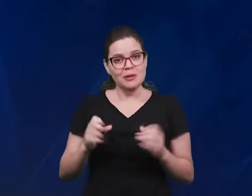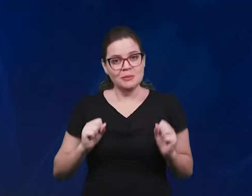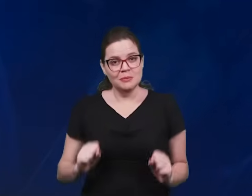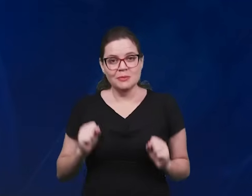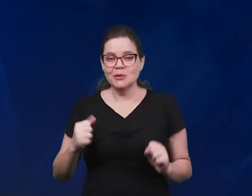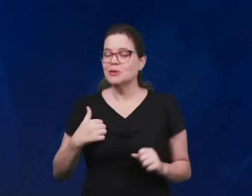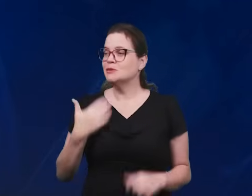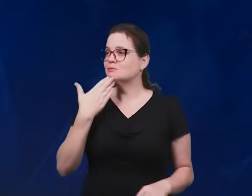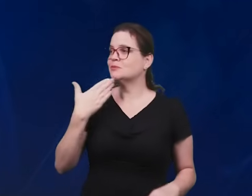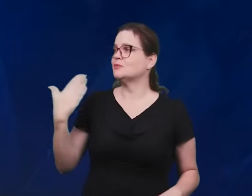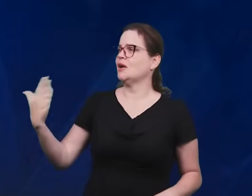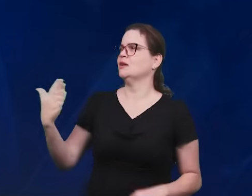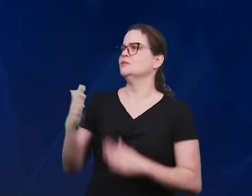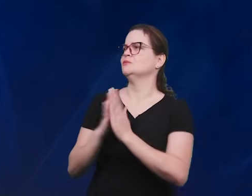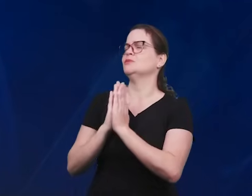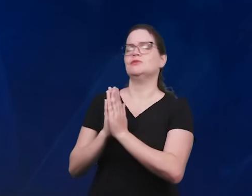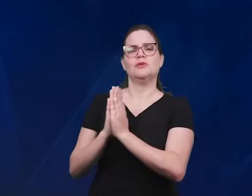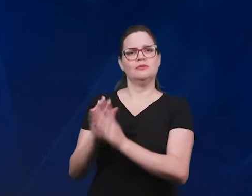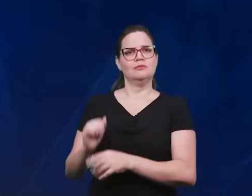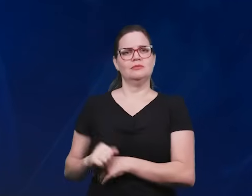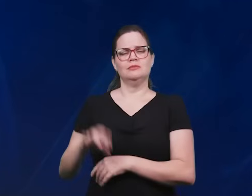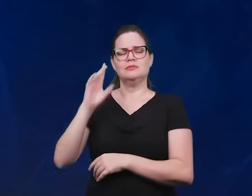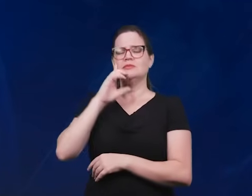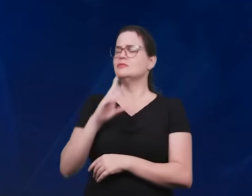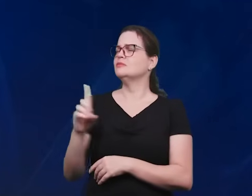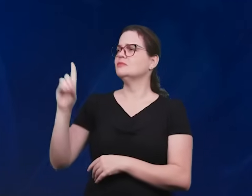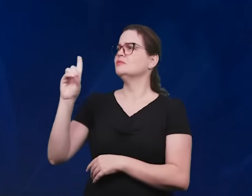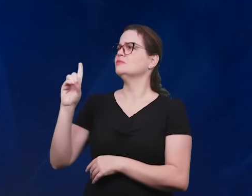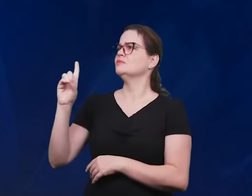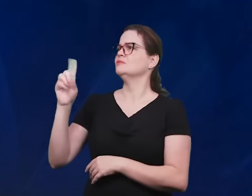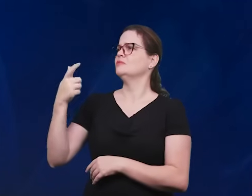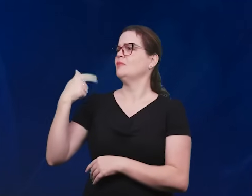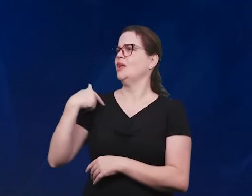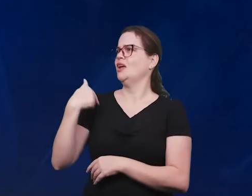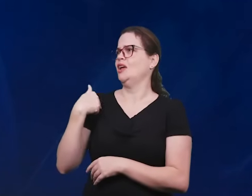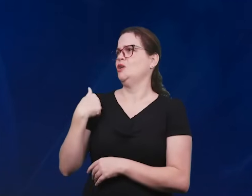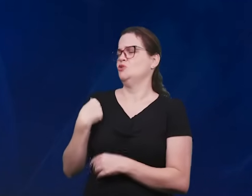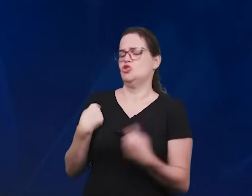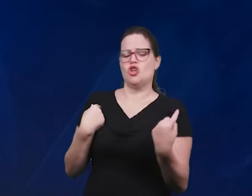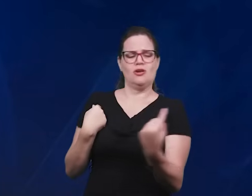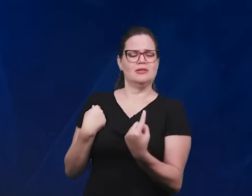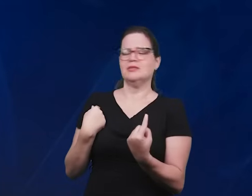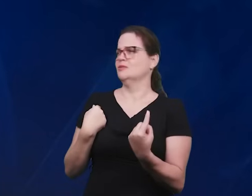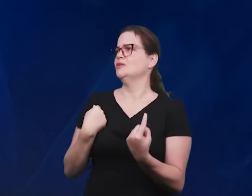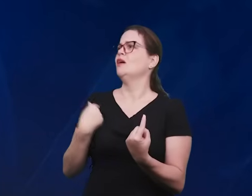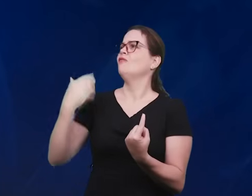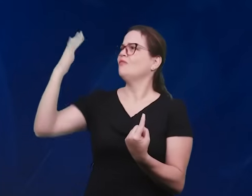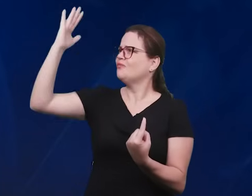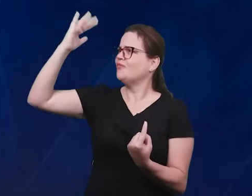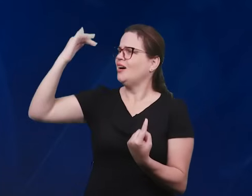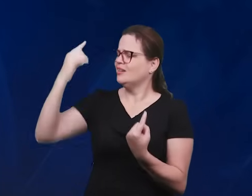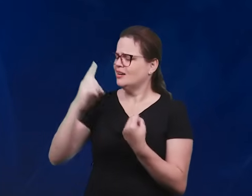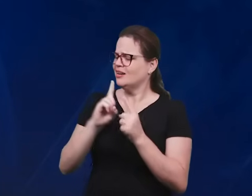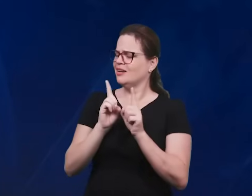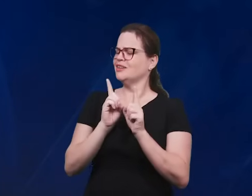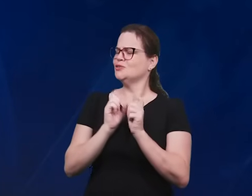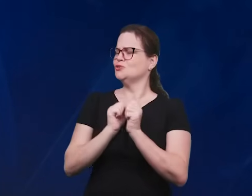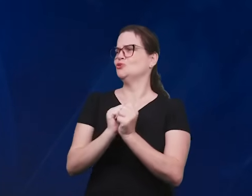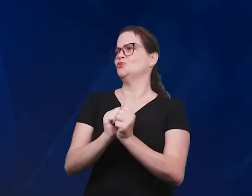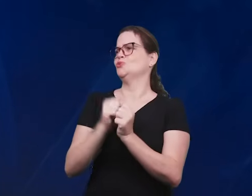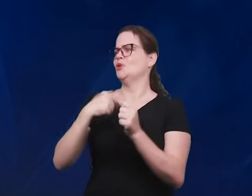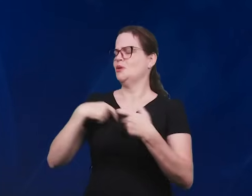pode dizer para Deus assim: ó Deus, não deixe faltar a tua santa presença comigo.